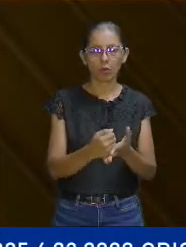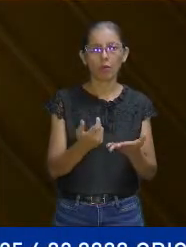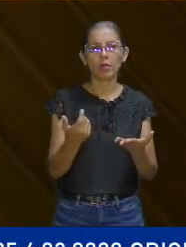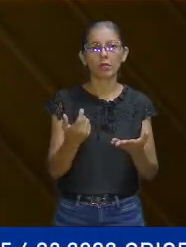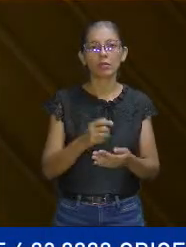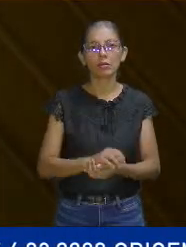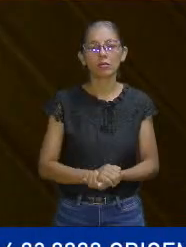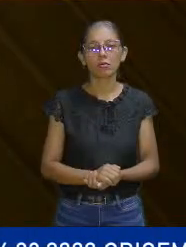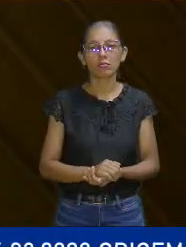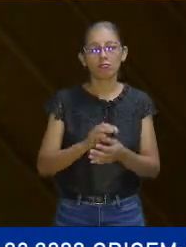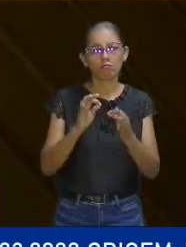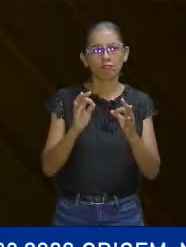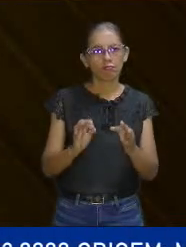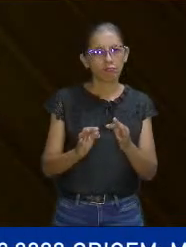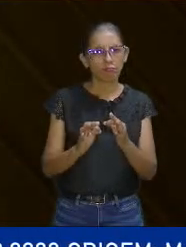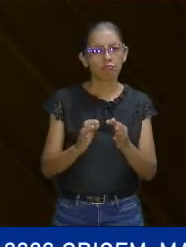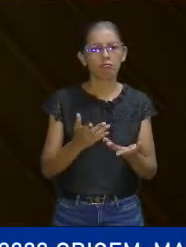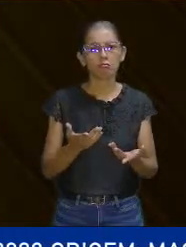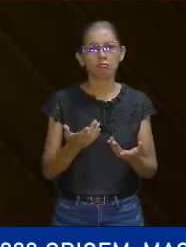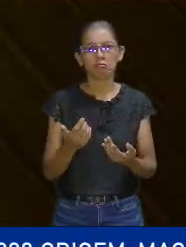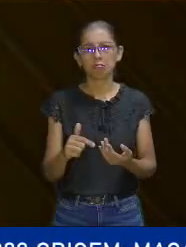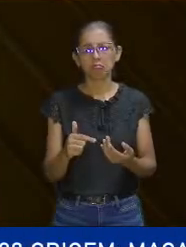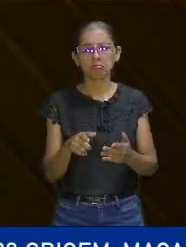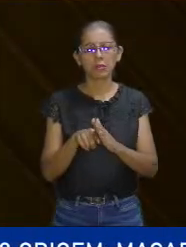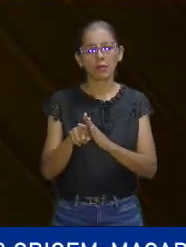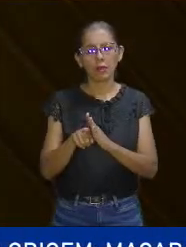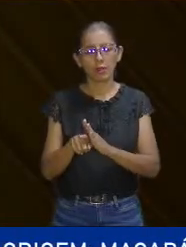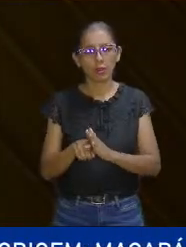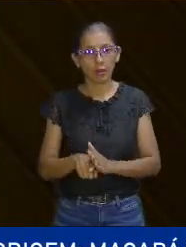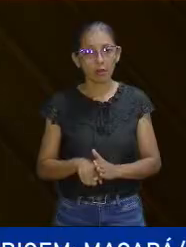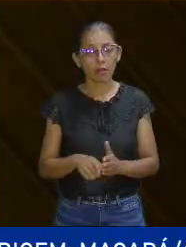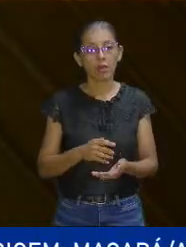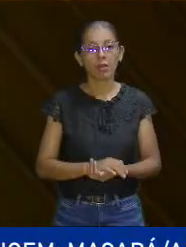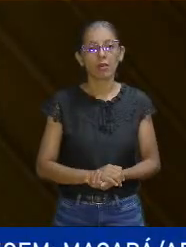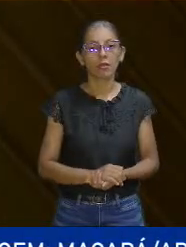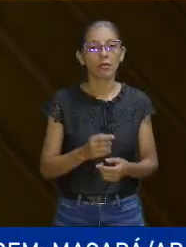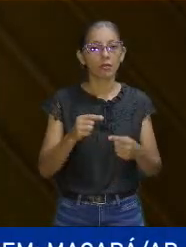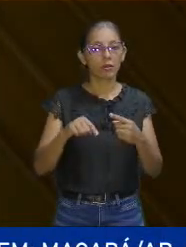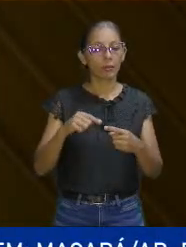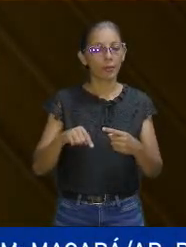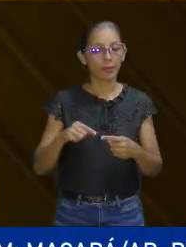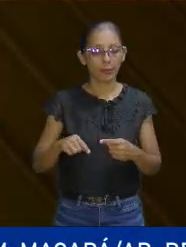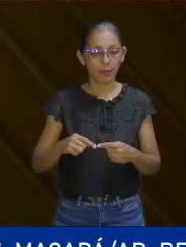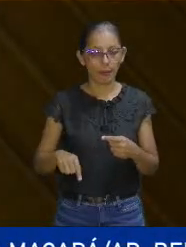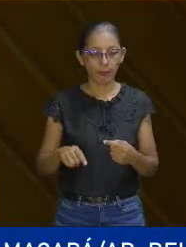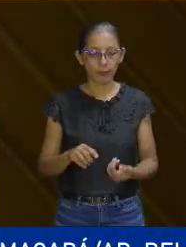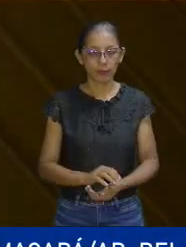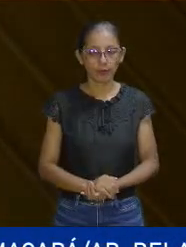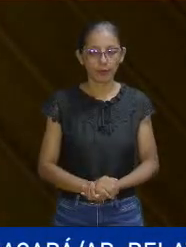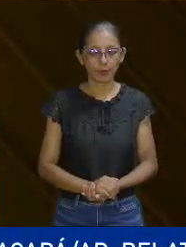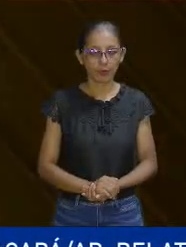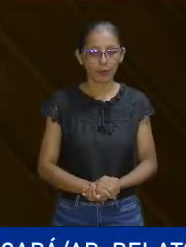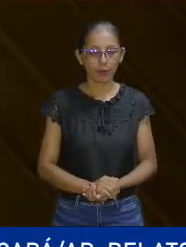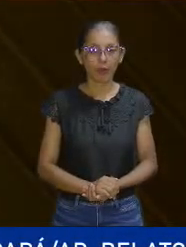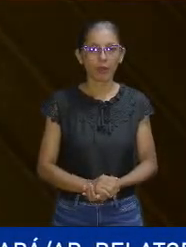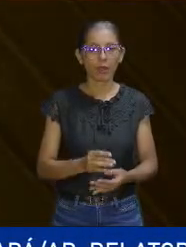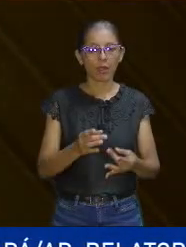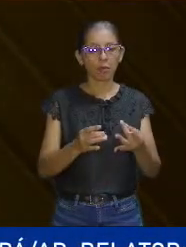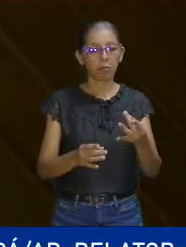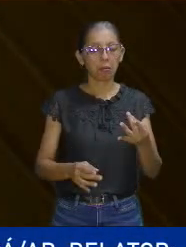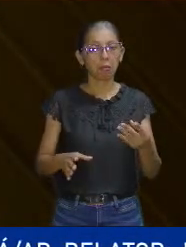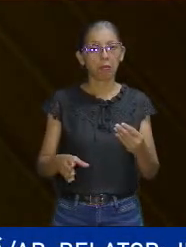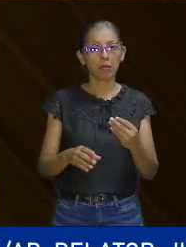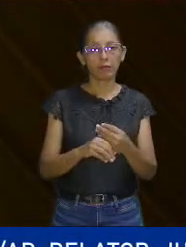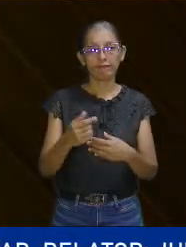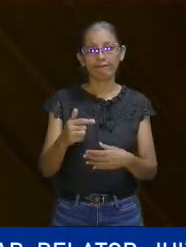interna, e as manifestações e a fundamentação evasiva e sem justificativa